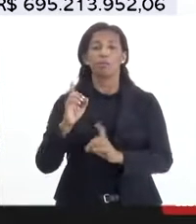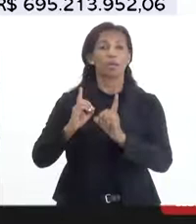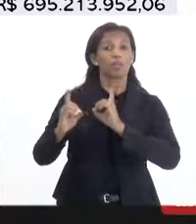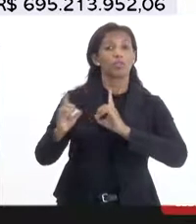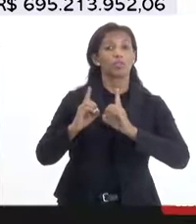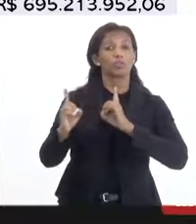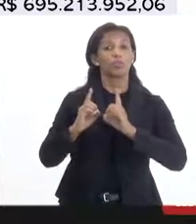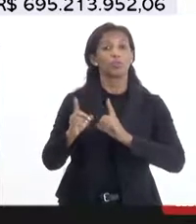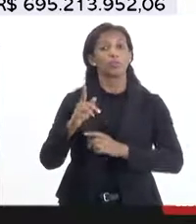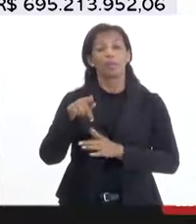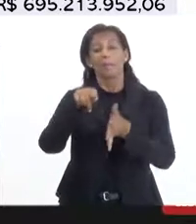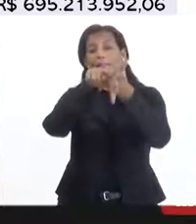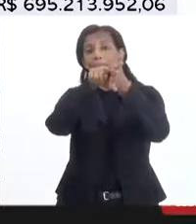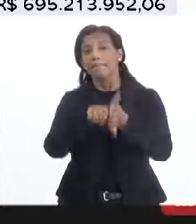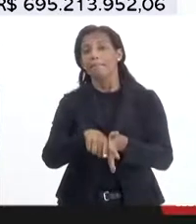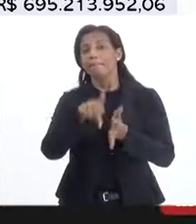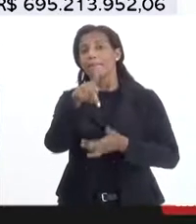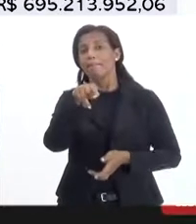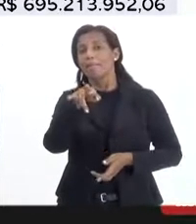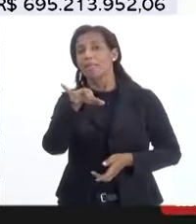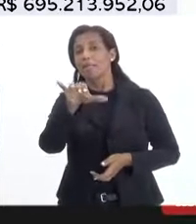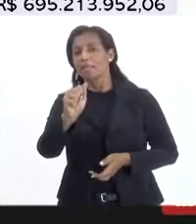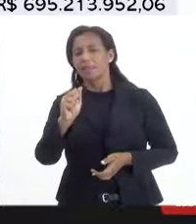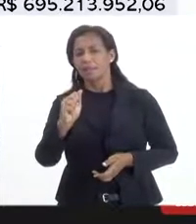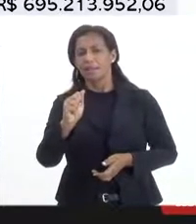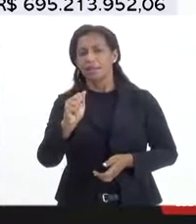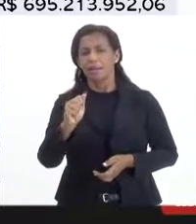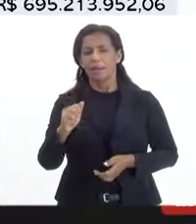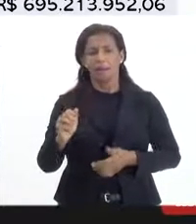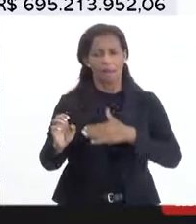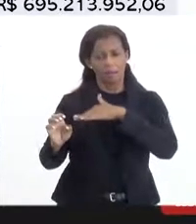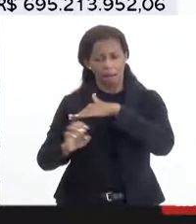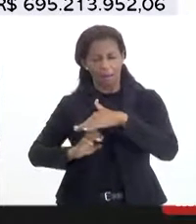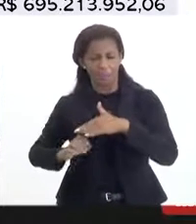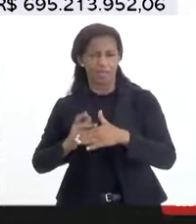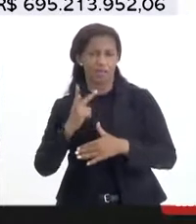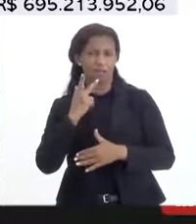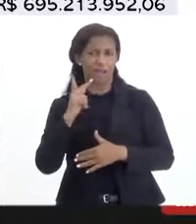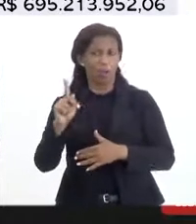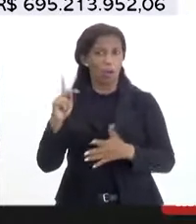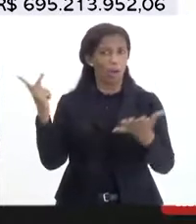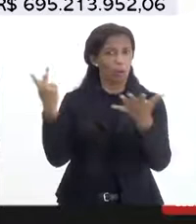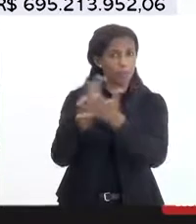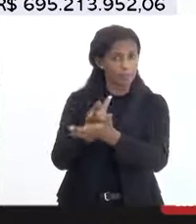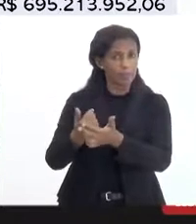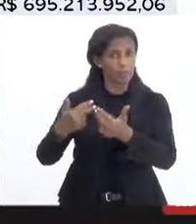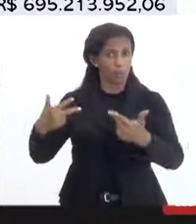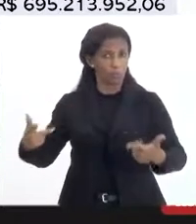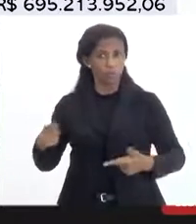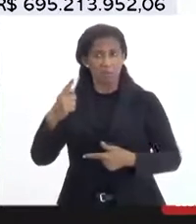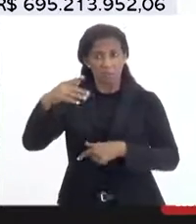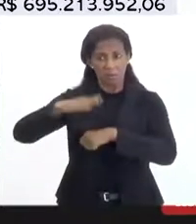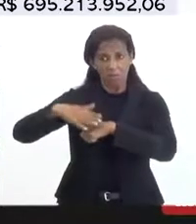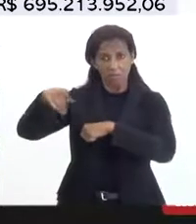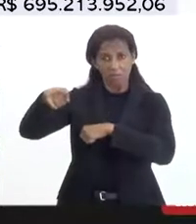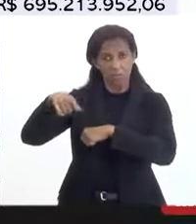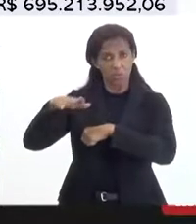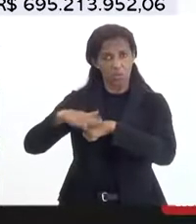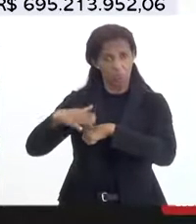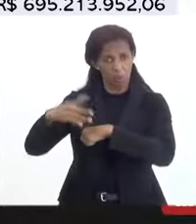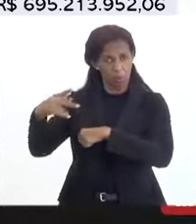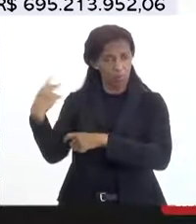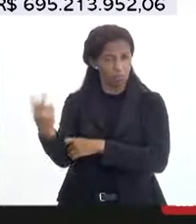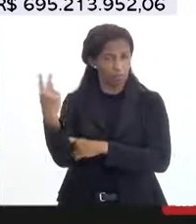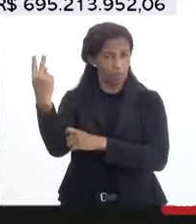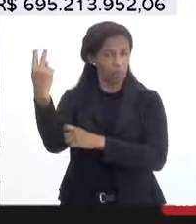em perícia, né? A empresa fala, olha, aconteceu tal coisa, mas vocês não são agentes suficientes para descredenciar determinados